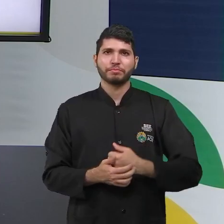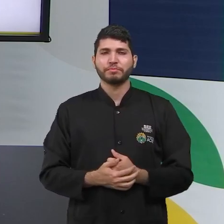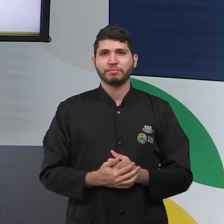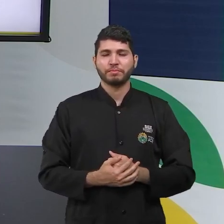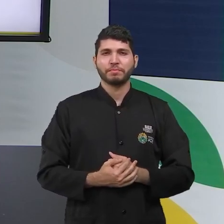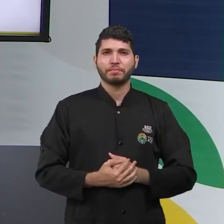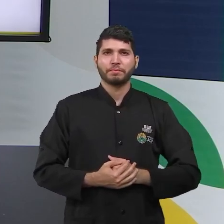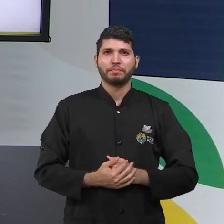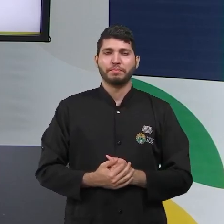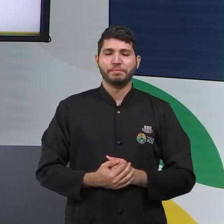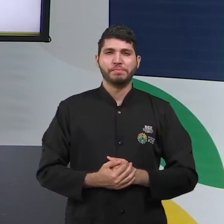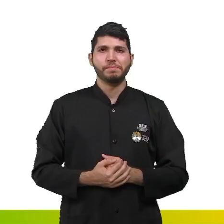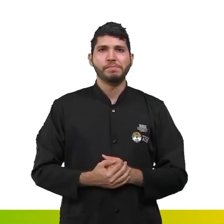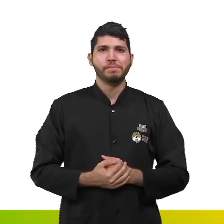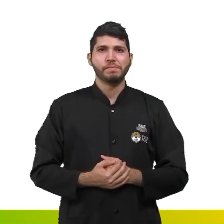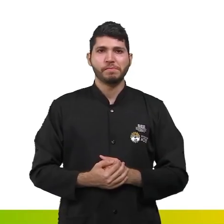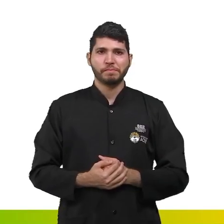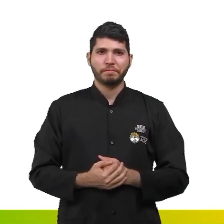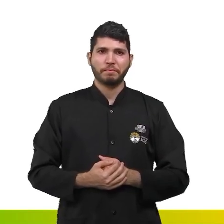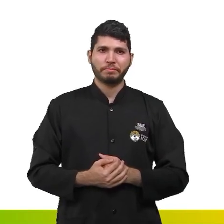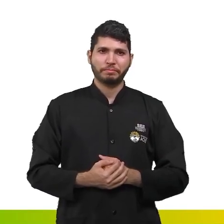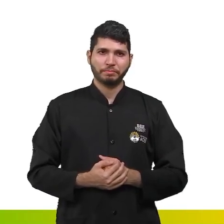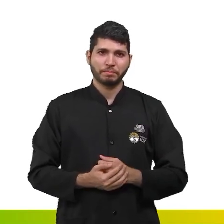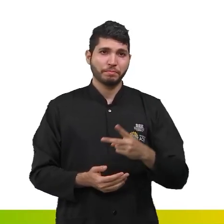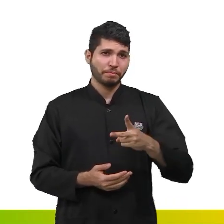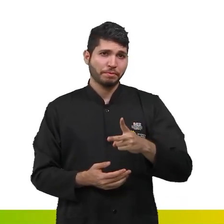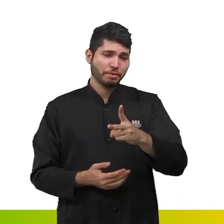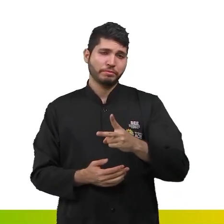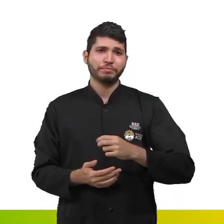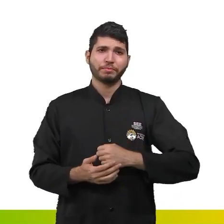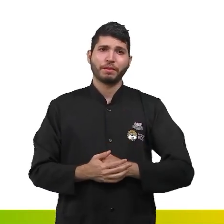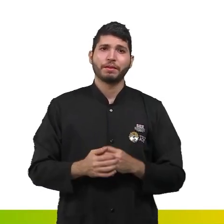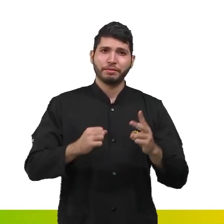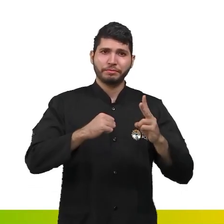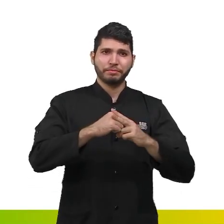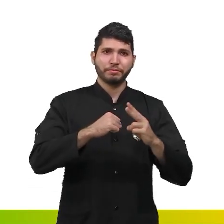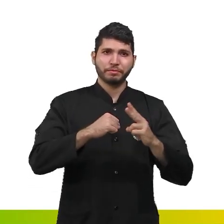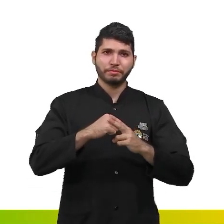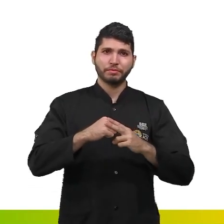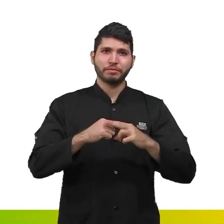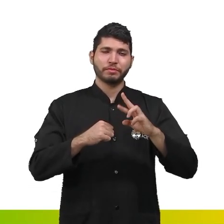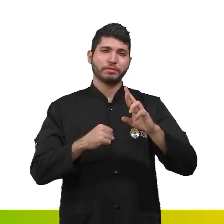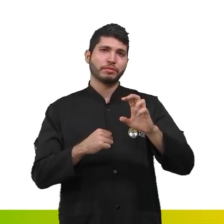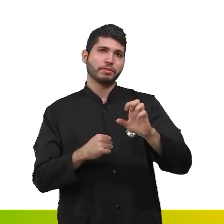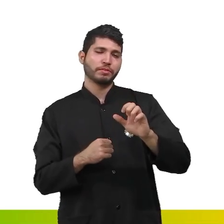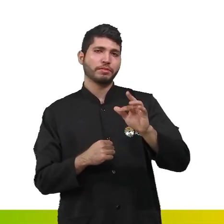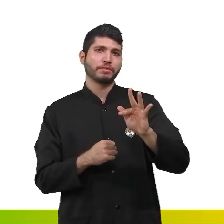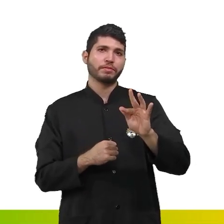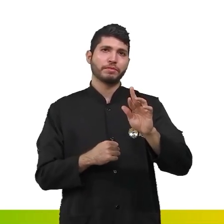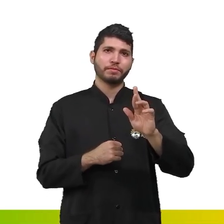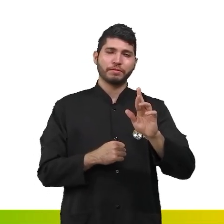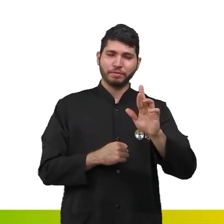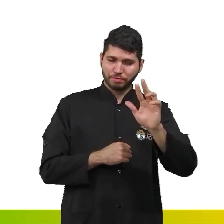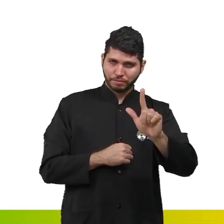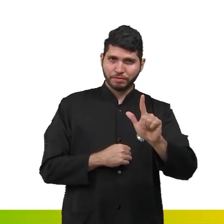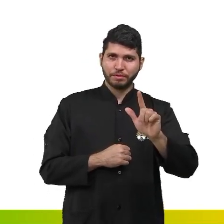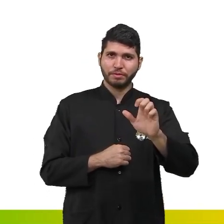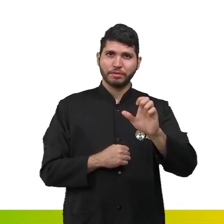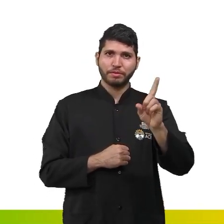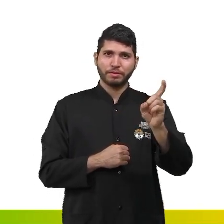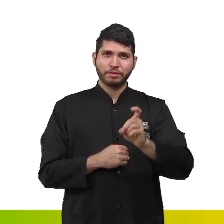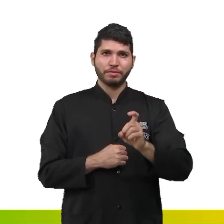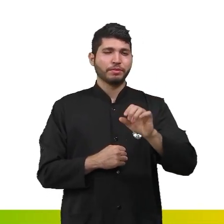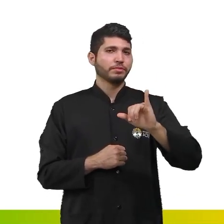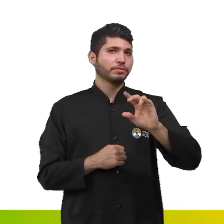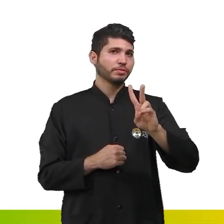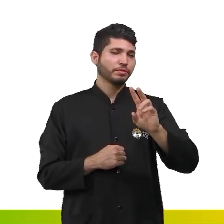A continuação, temos os verbos reflexivos, né? São aqueles que sofrem e praticam a ação ao mesmo tempo, são